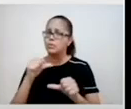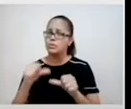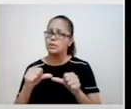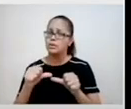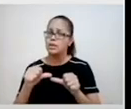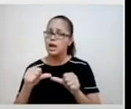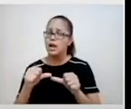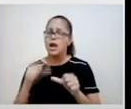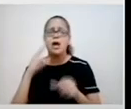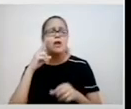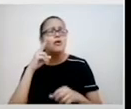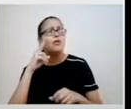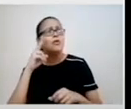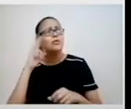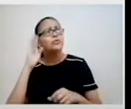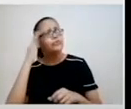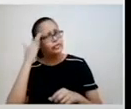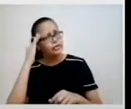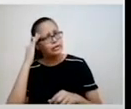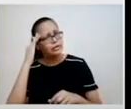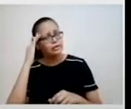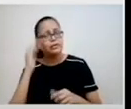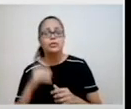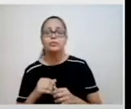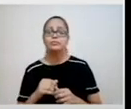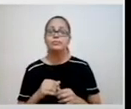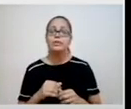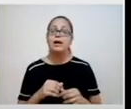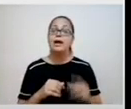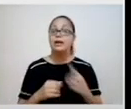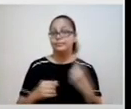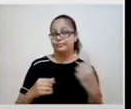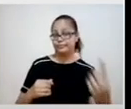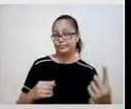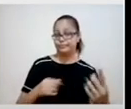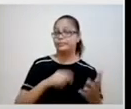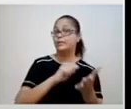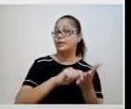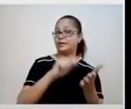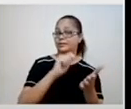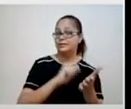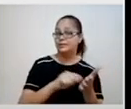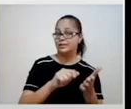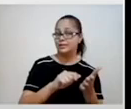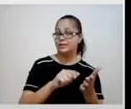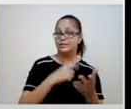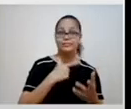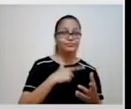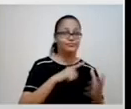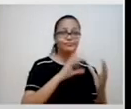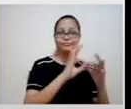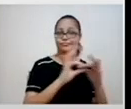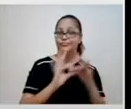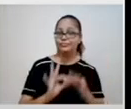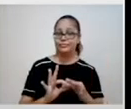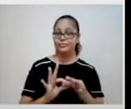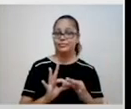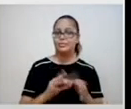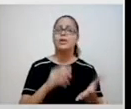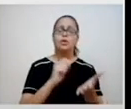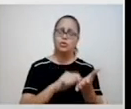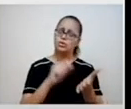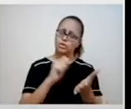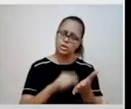se ele compreendeu, né? Já a escrita, ela é descontextualizada. A hora que eu escrevo no